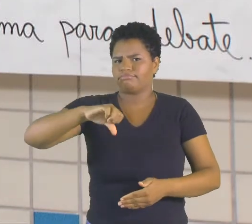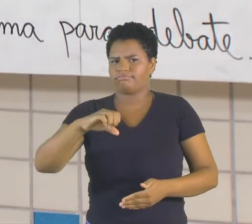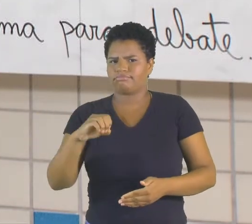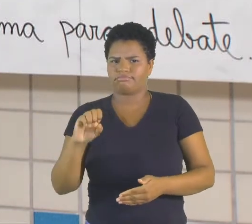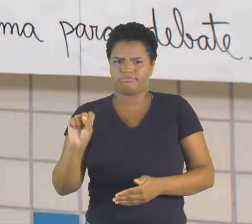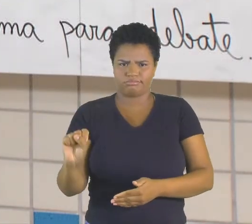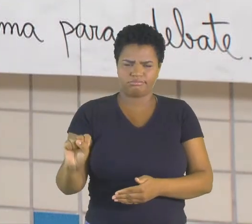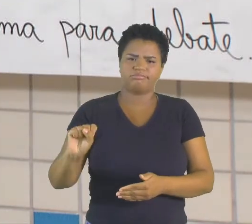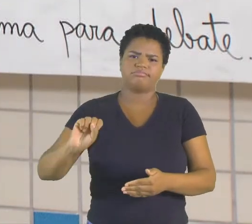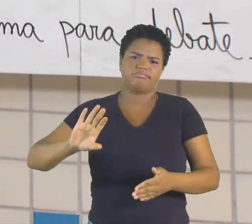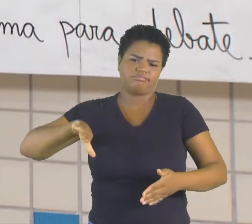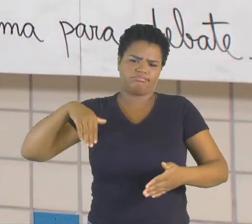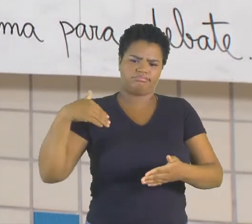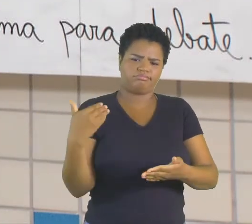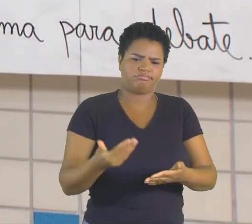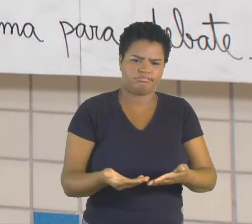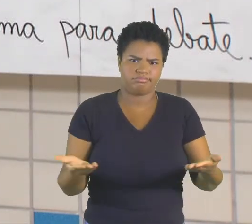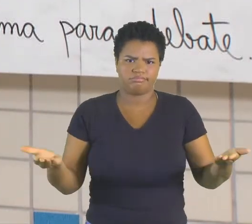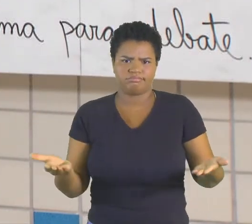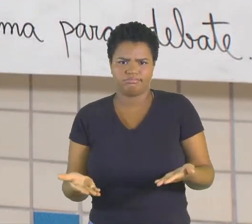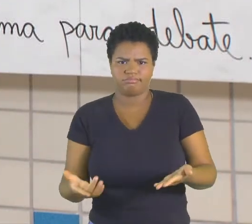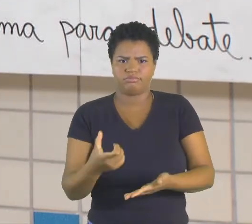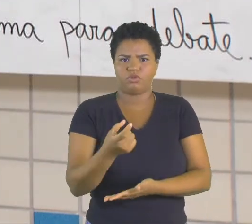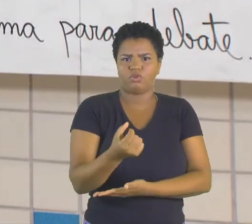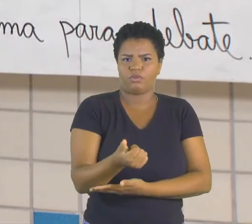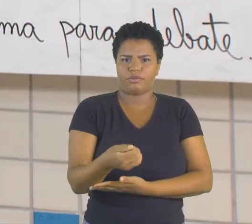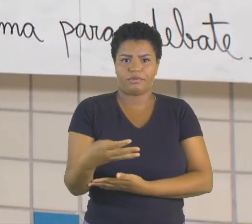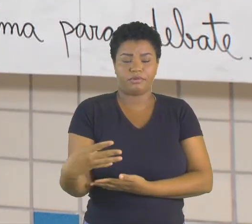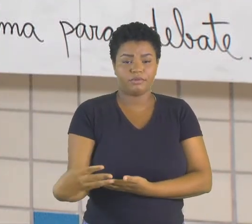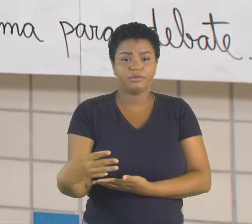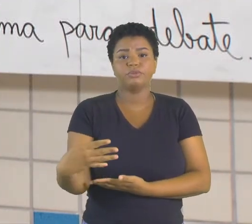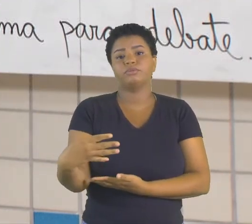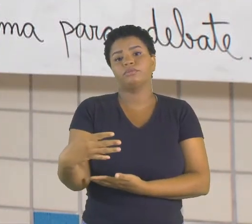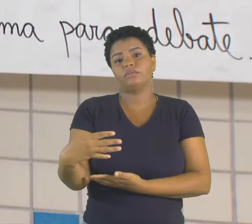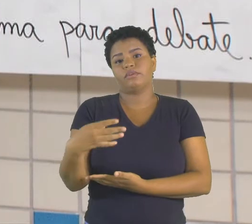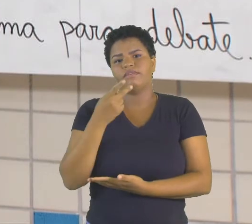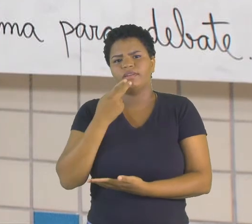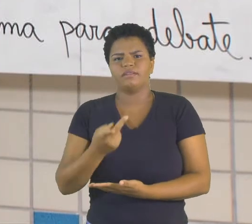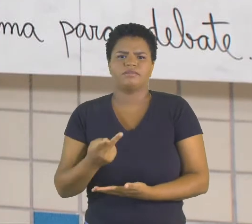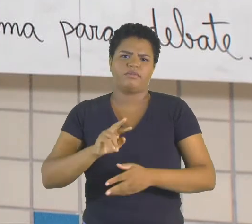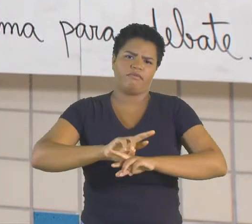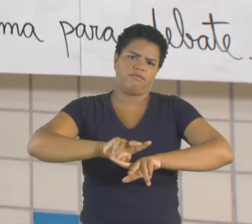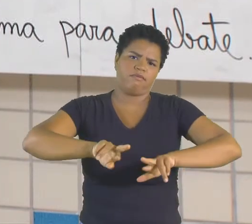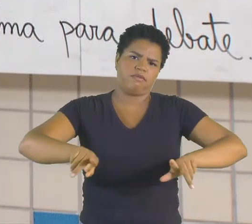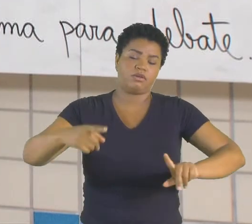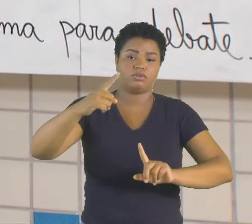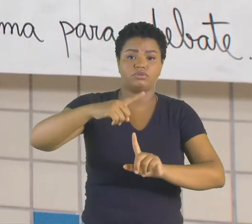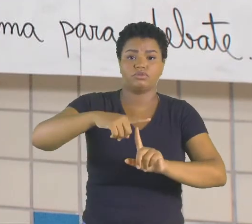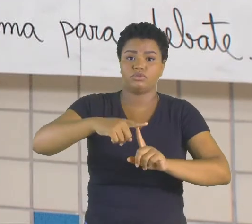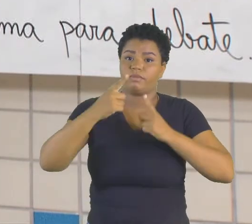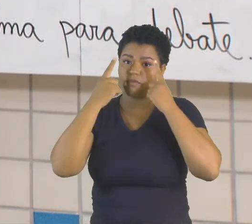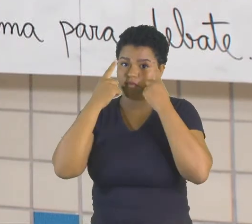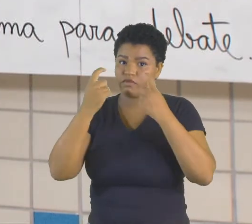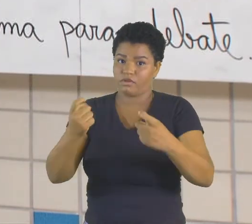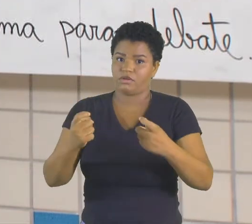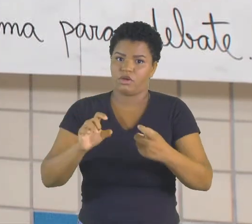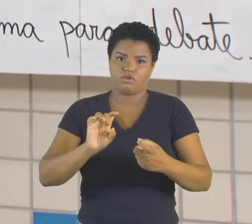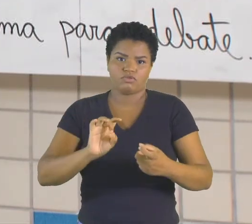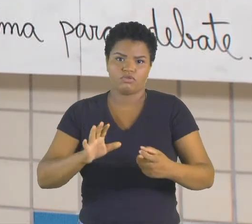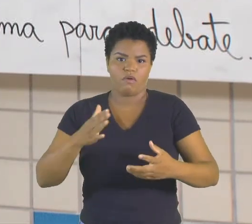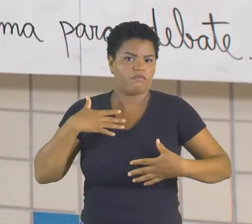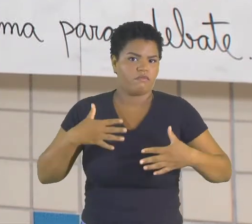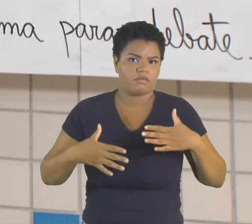né, atualmente 2014, e vem falando de vários tipos de violência, sem ser a física,